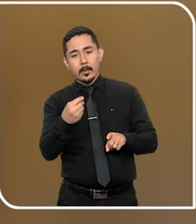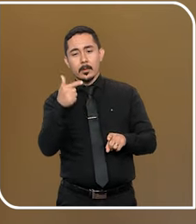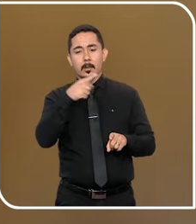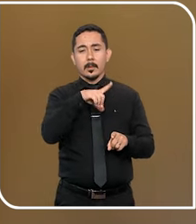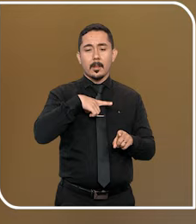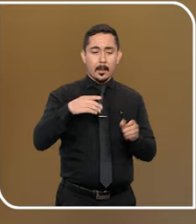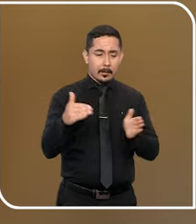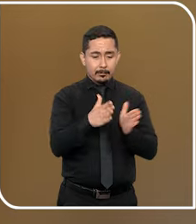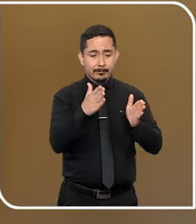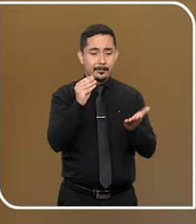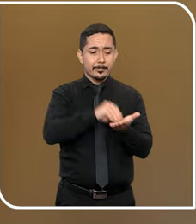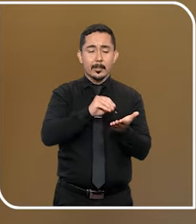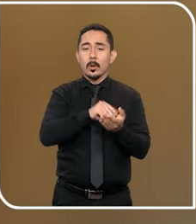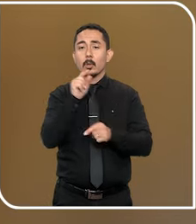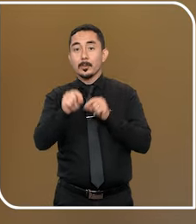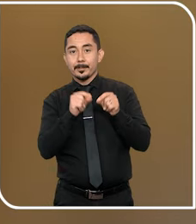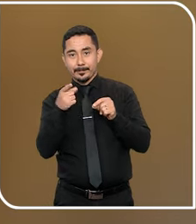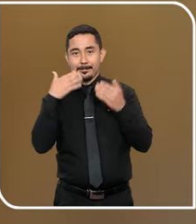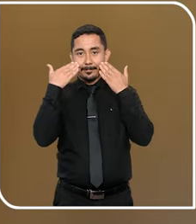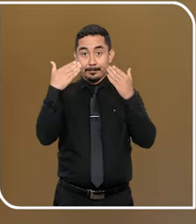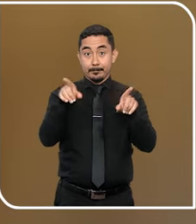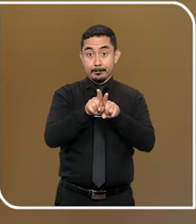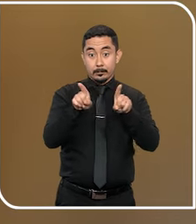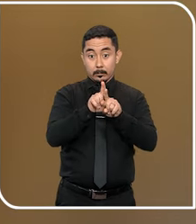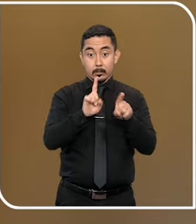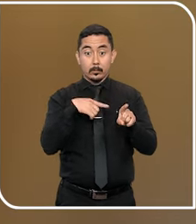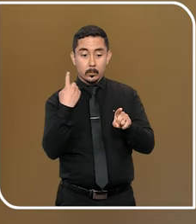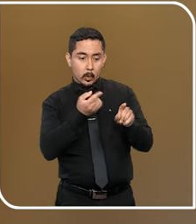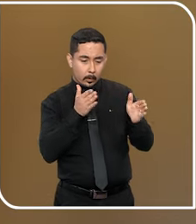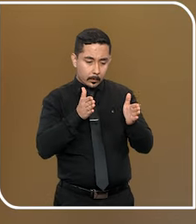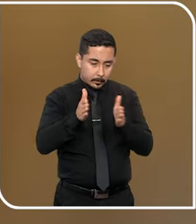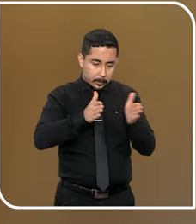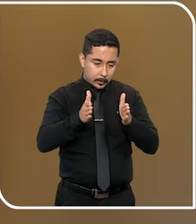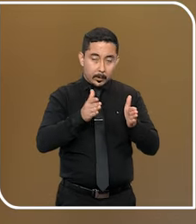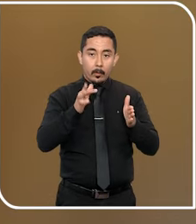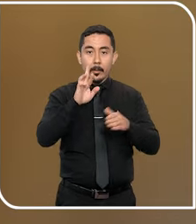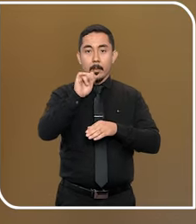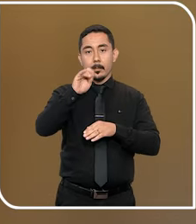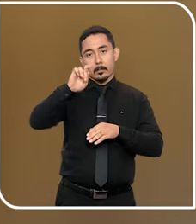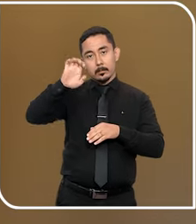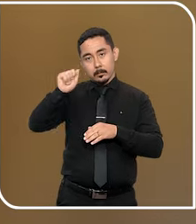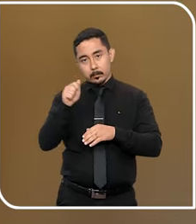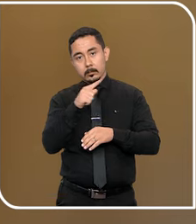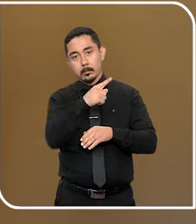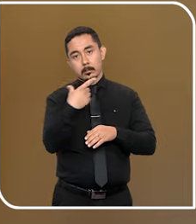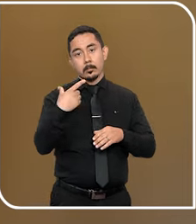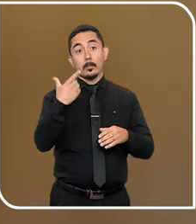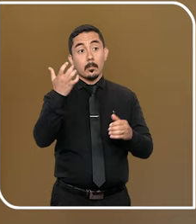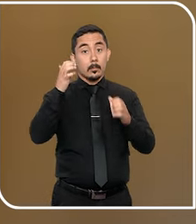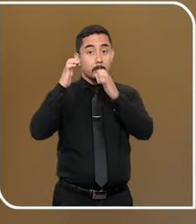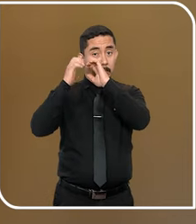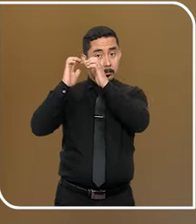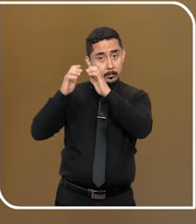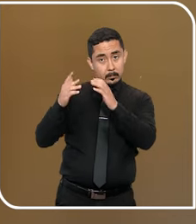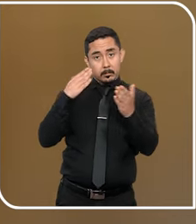por falta de acessibilidade eu apresento também a nossa moderadora Rebeca rios